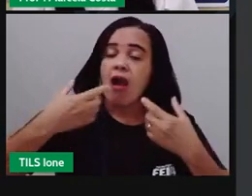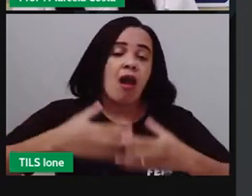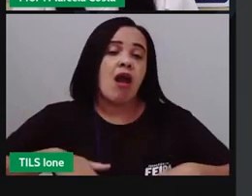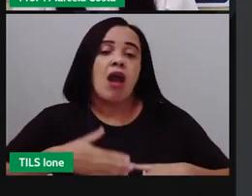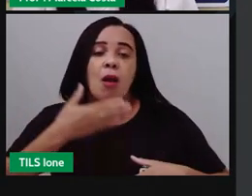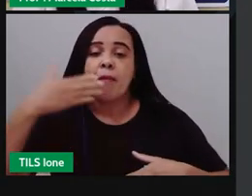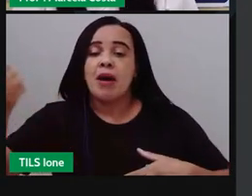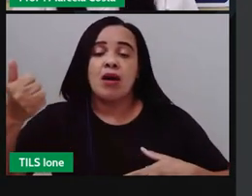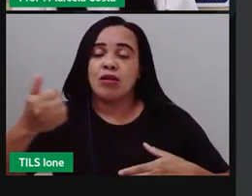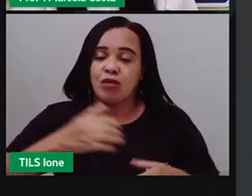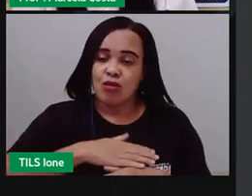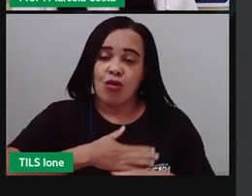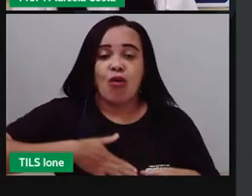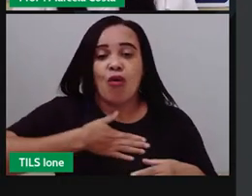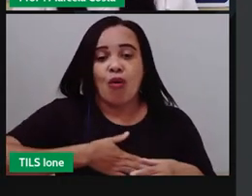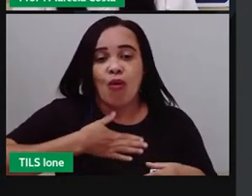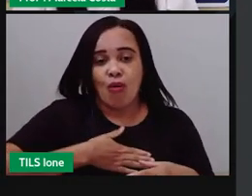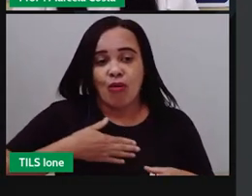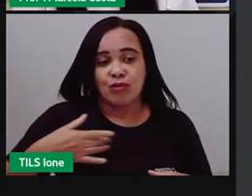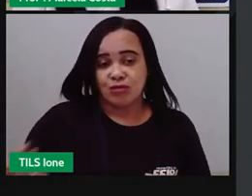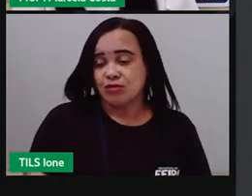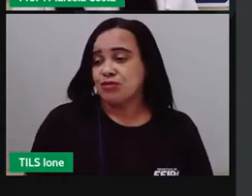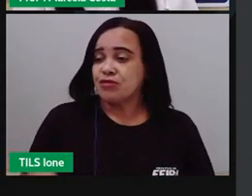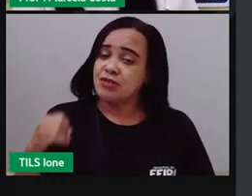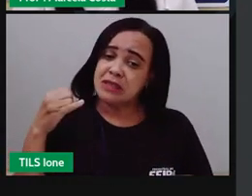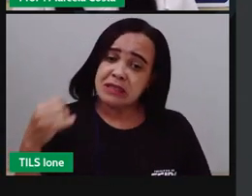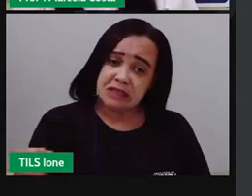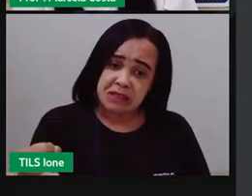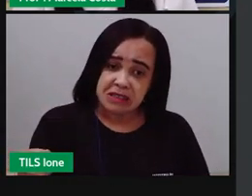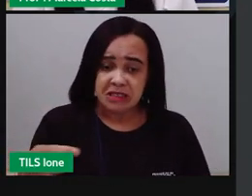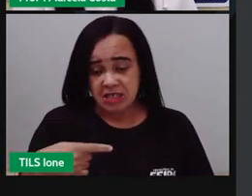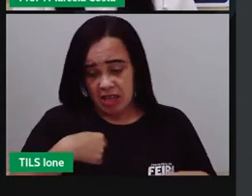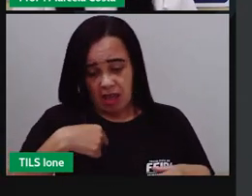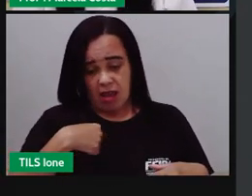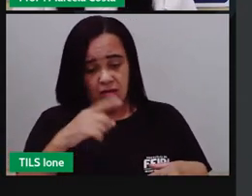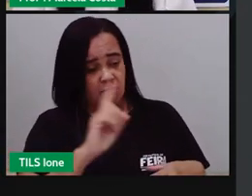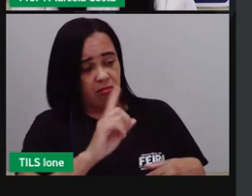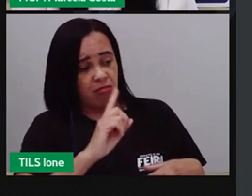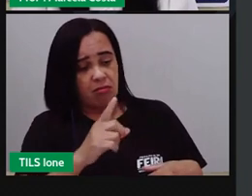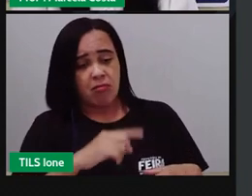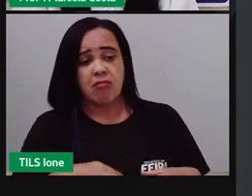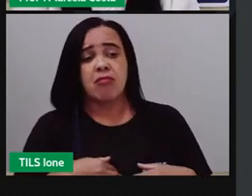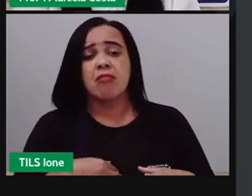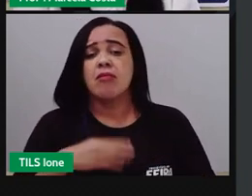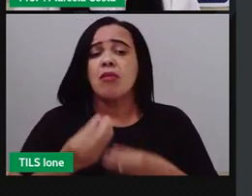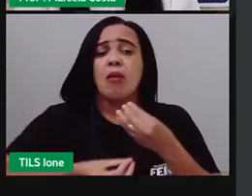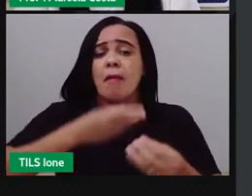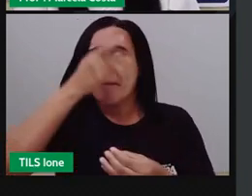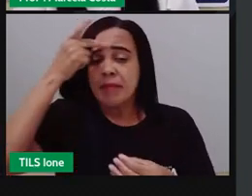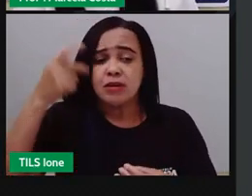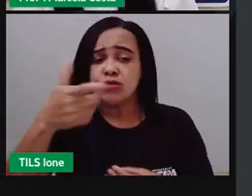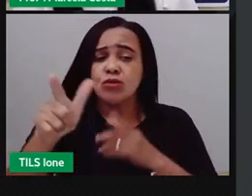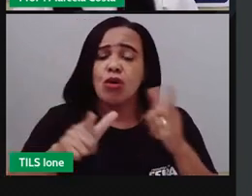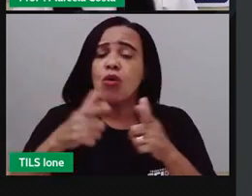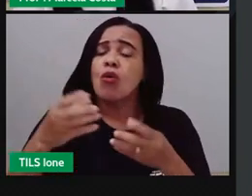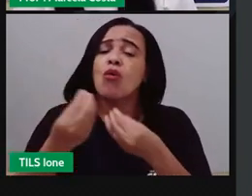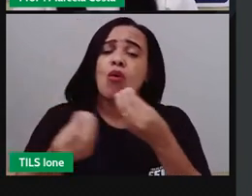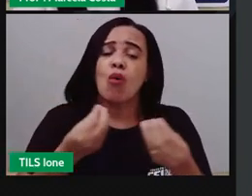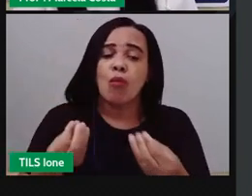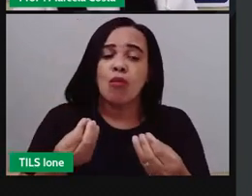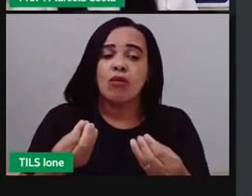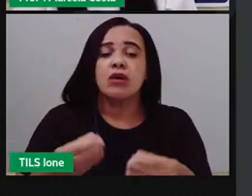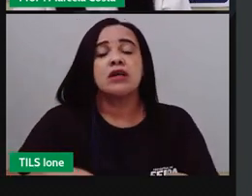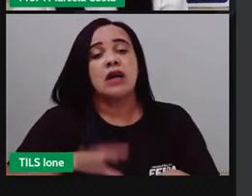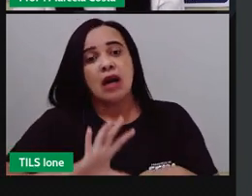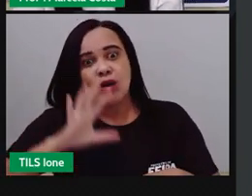não pode agradar ninguém. E assim aconteceu o que acabei de contar. Se gostaram, tudo bem. Se